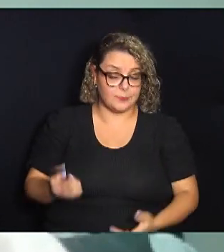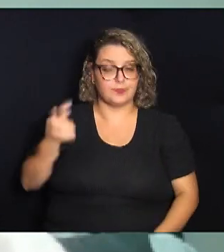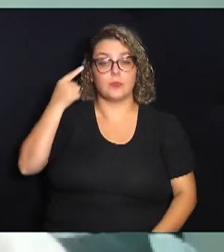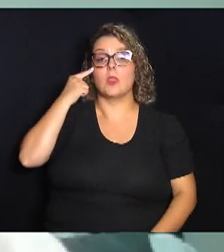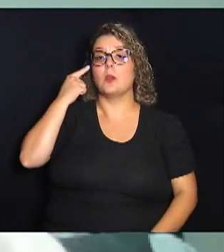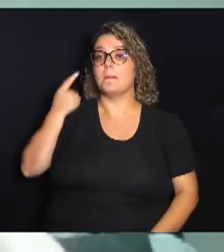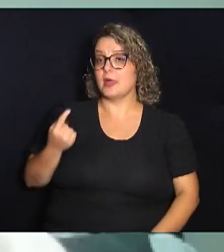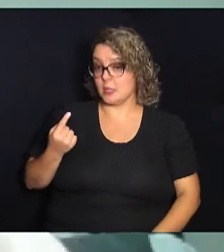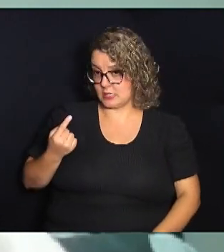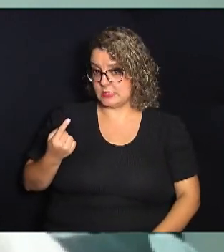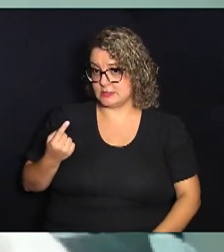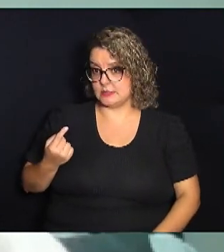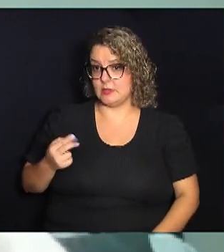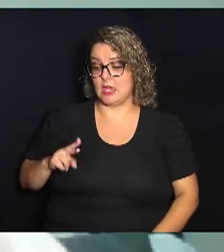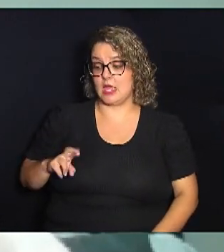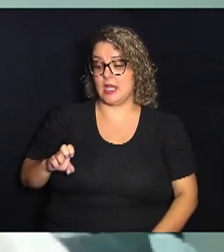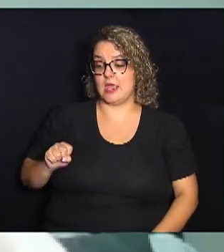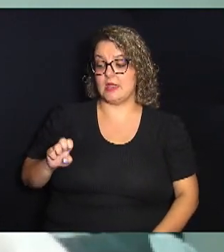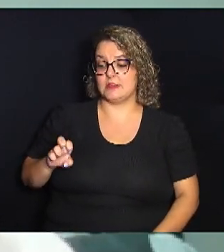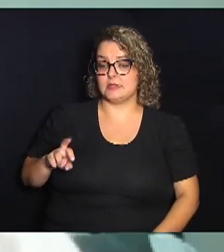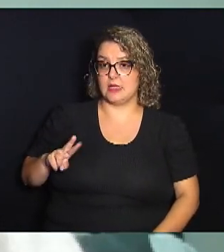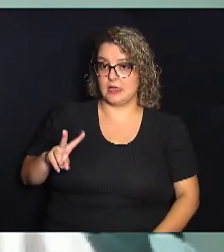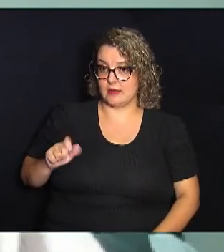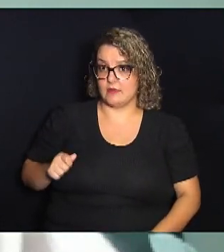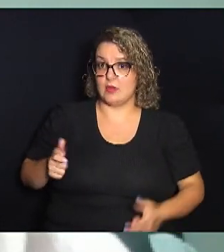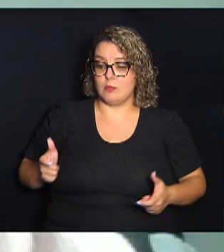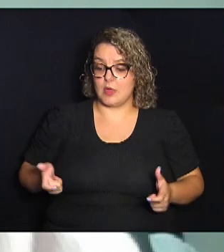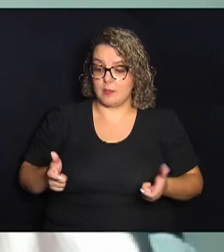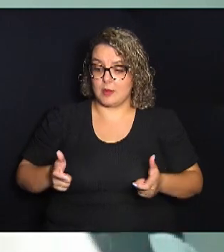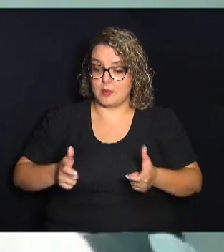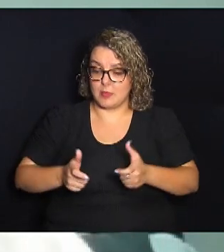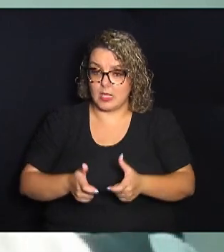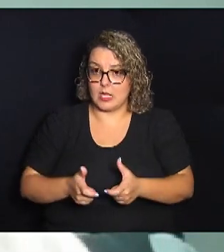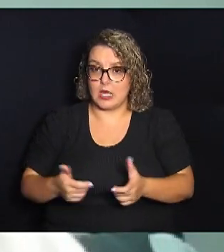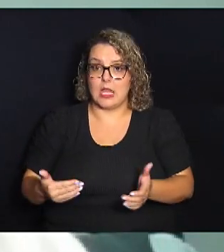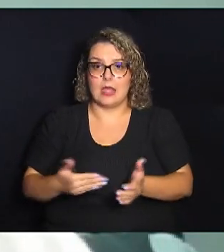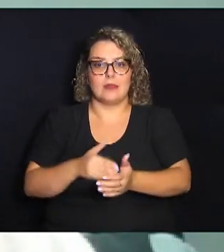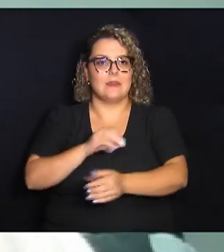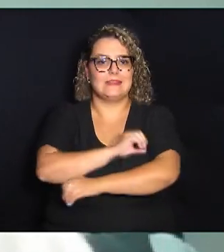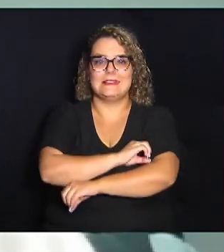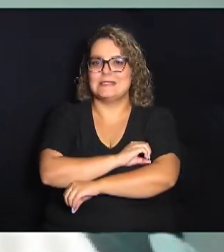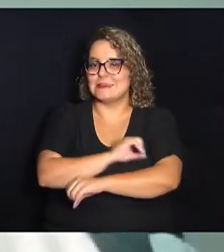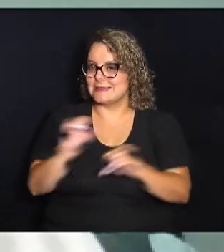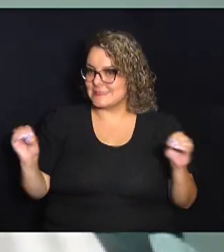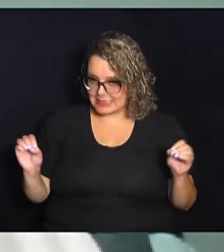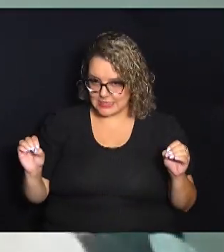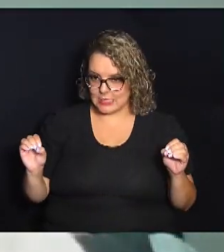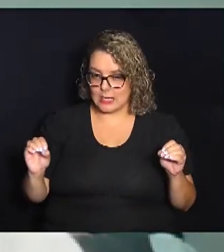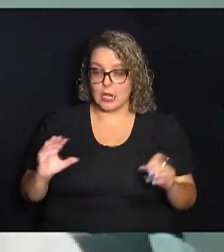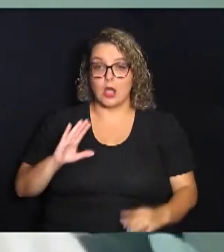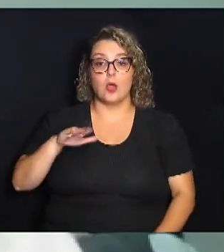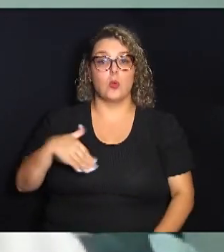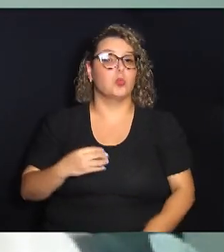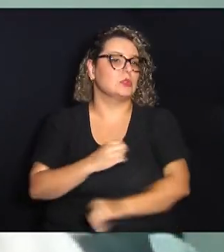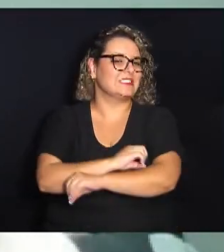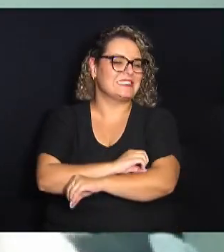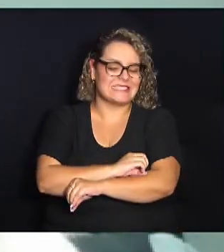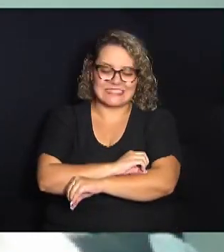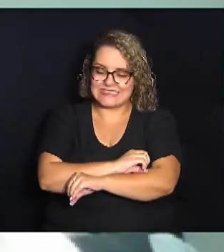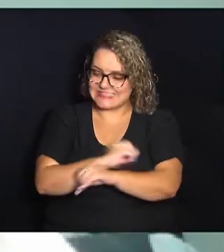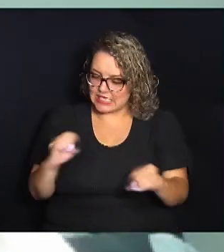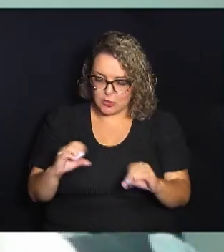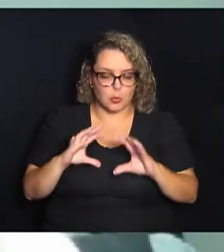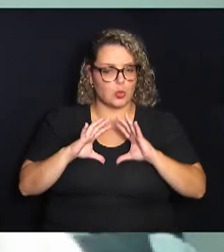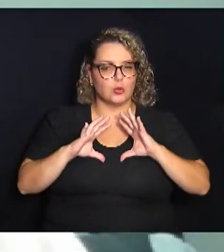a sua reserva vai diminuindo, diminuindo, até que ela vai zerar. Quando ela zerar